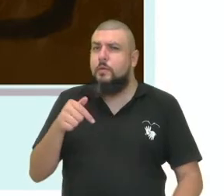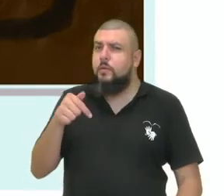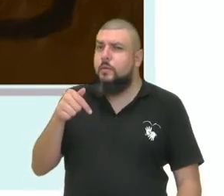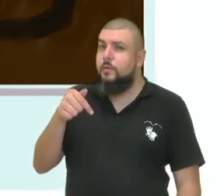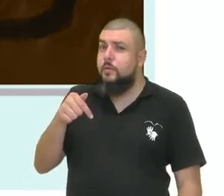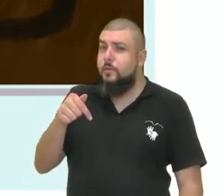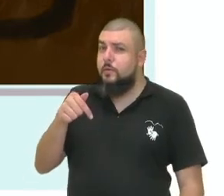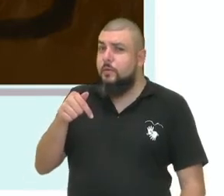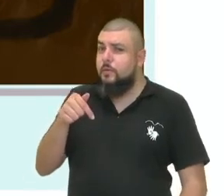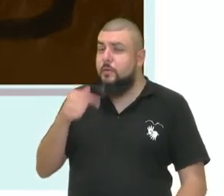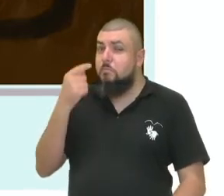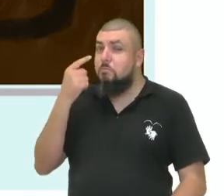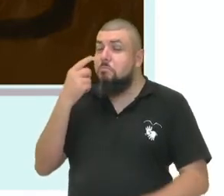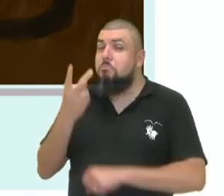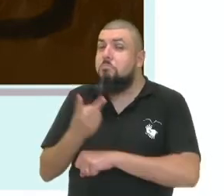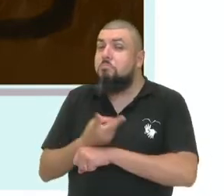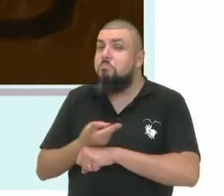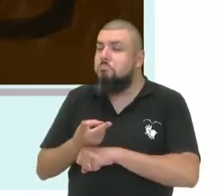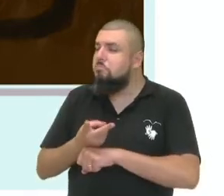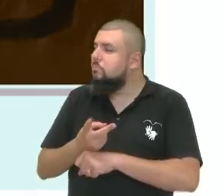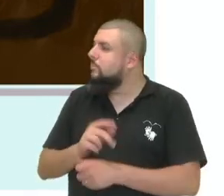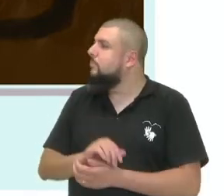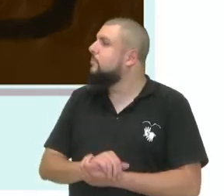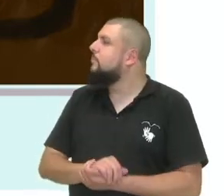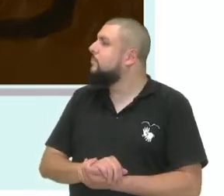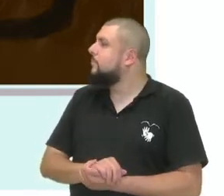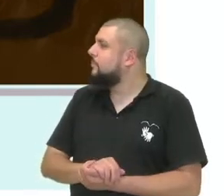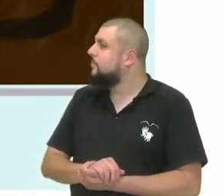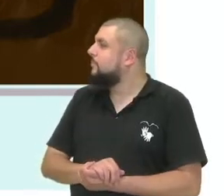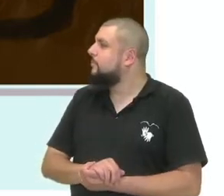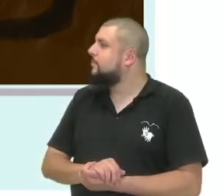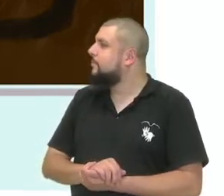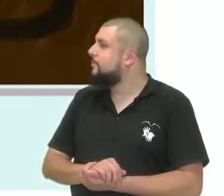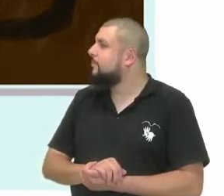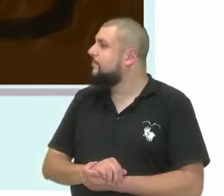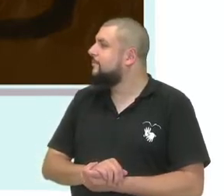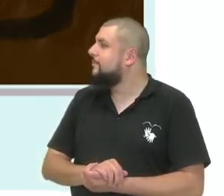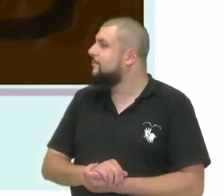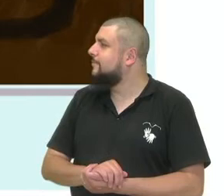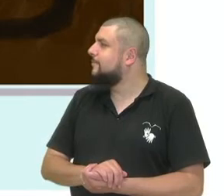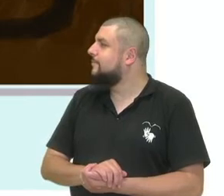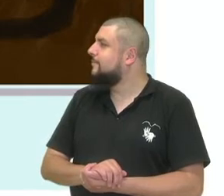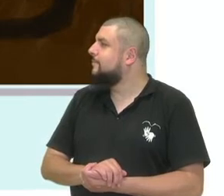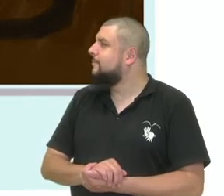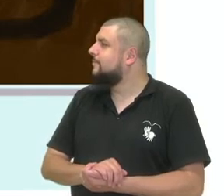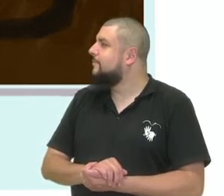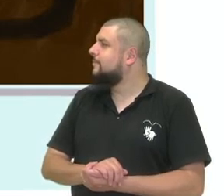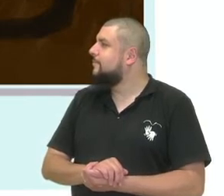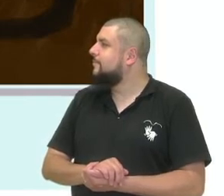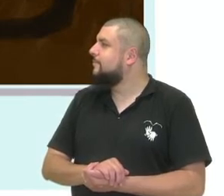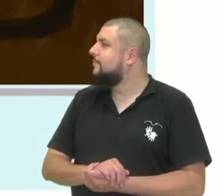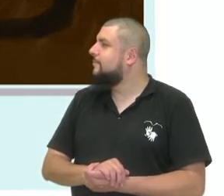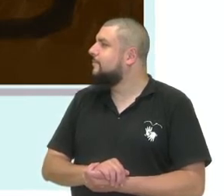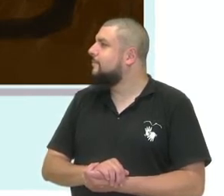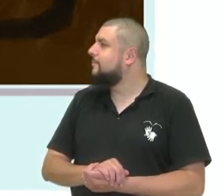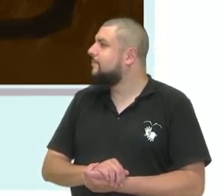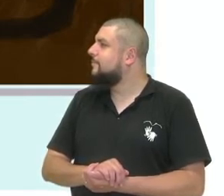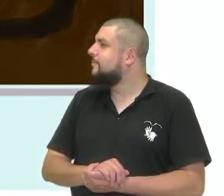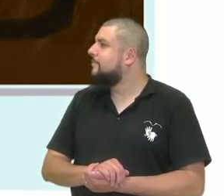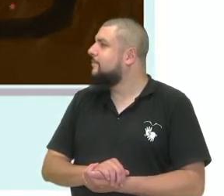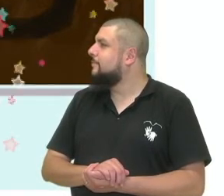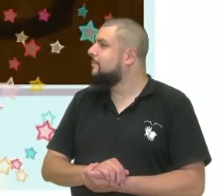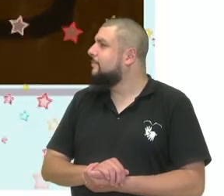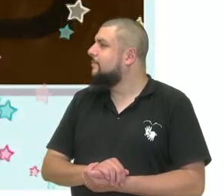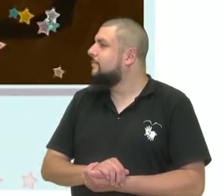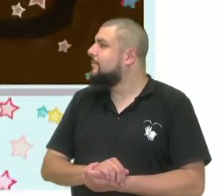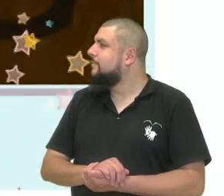encontrar um com 7 ângulos é será que é esse aqui ó será que é esse aqui ó um dois três quatro cinco seis sete né